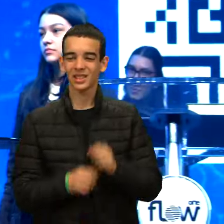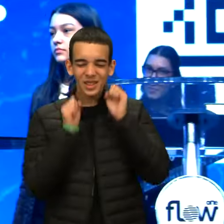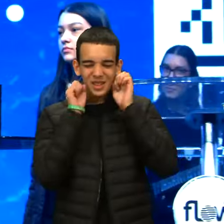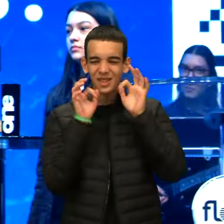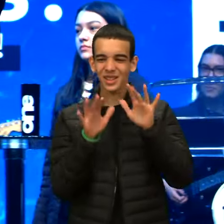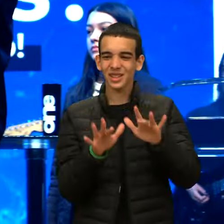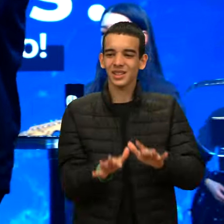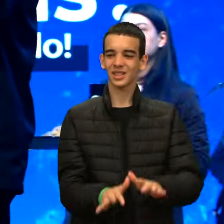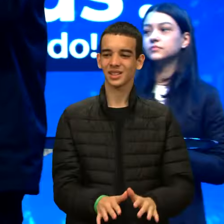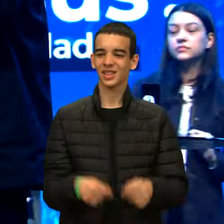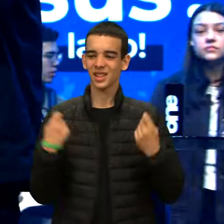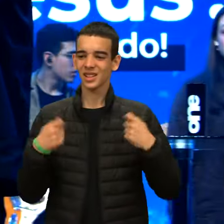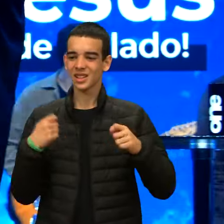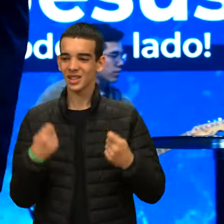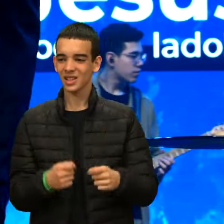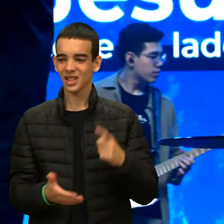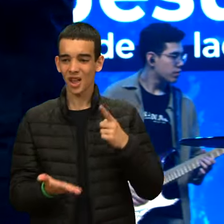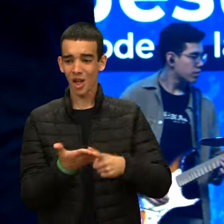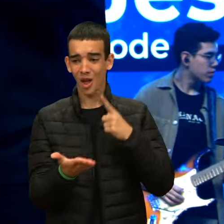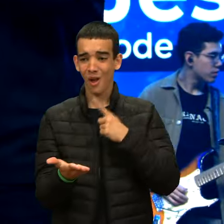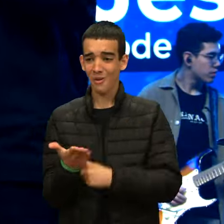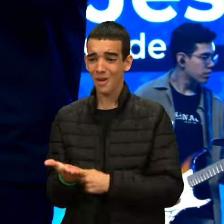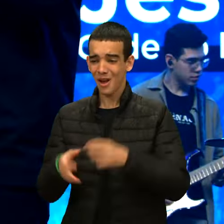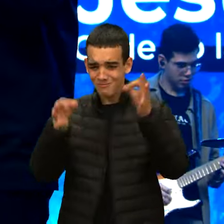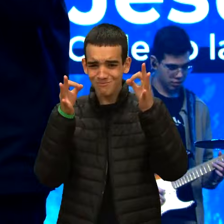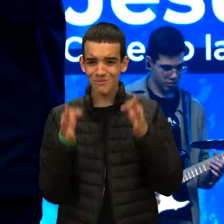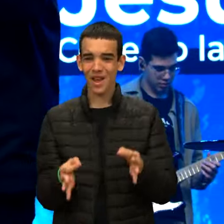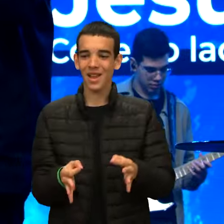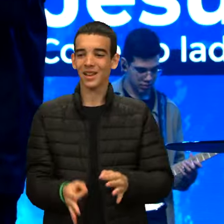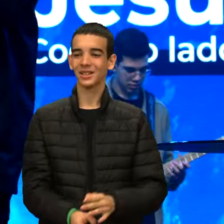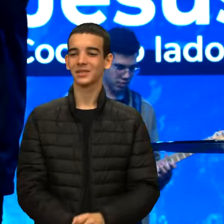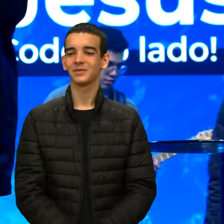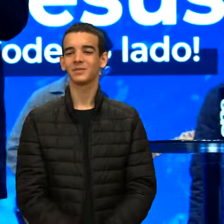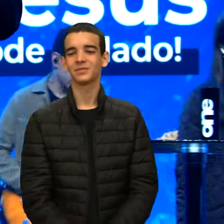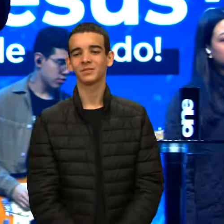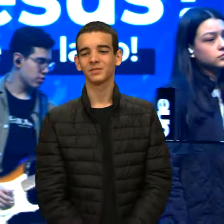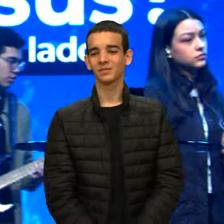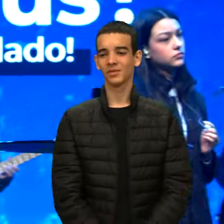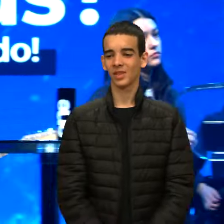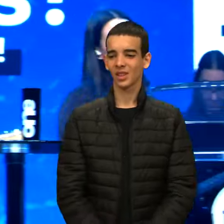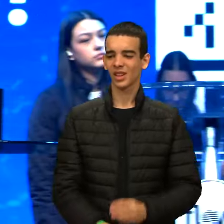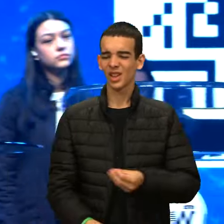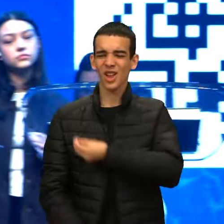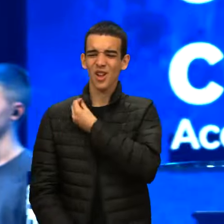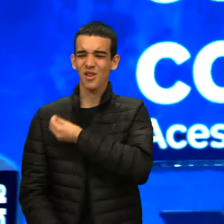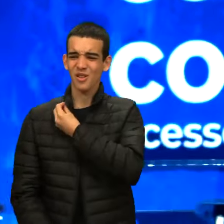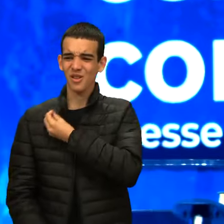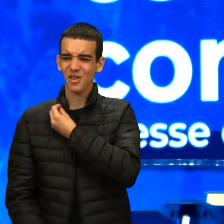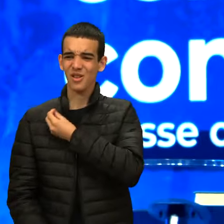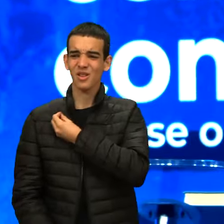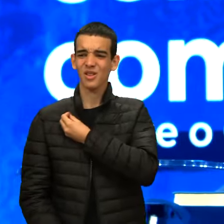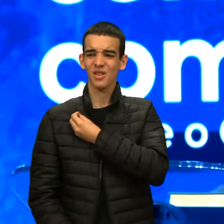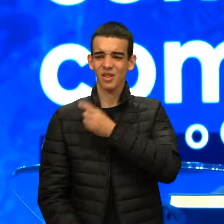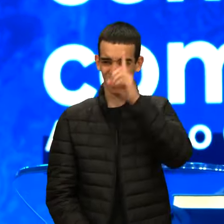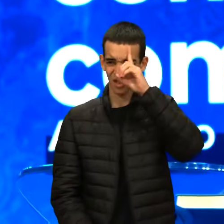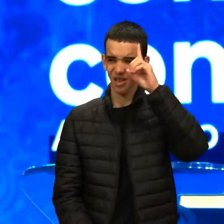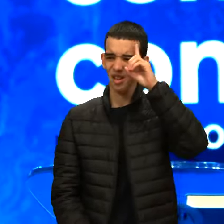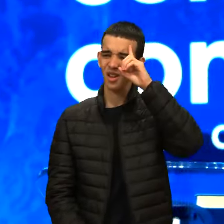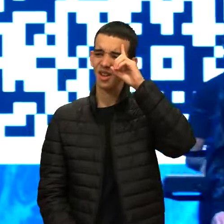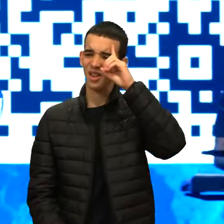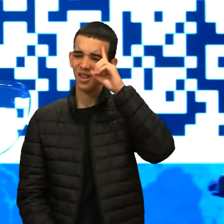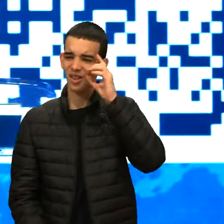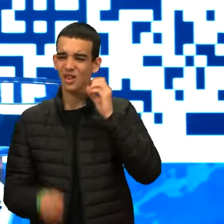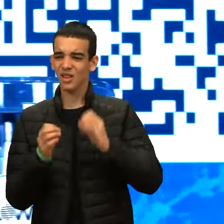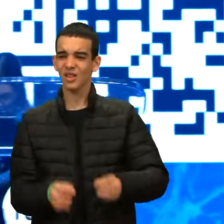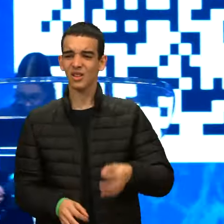vamos viver o que nós pregamos, o que nós cantamos, o que nós lemos, o que nós ouvimos. Amém? Eu quero orar por você, não